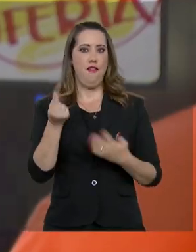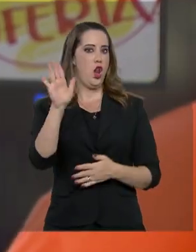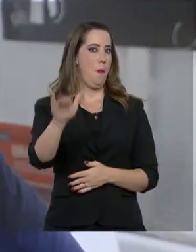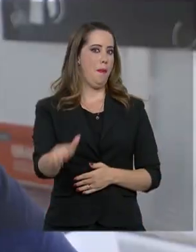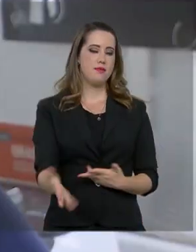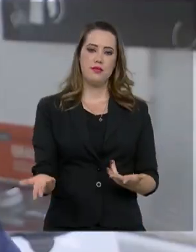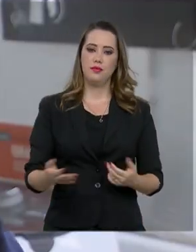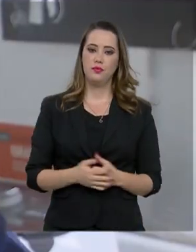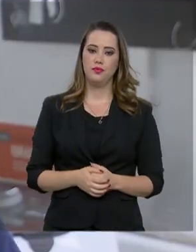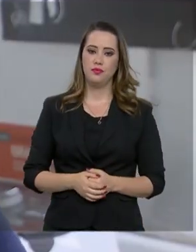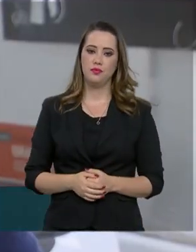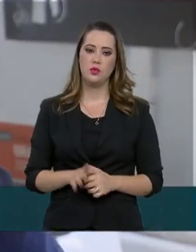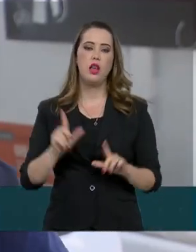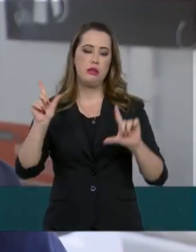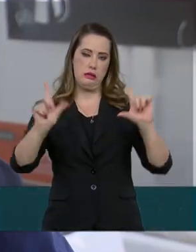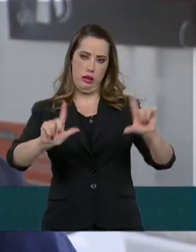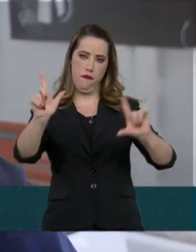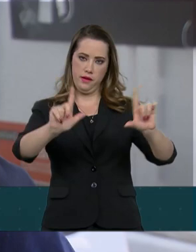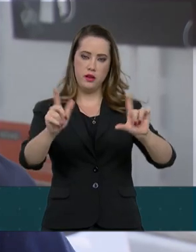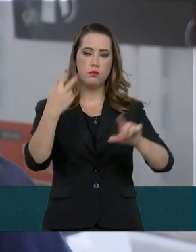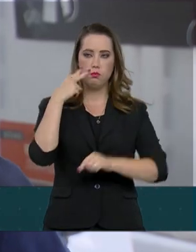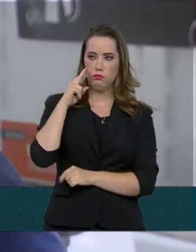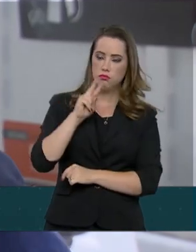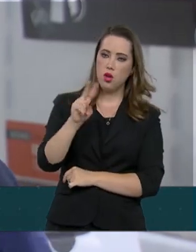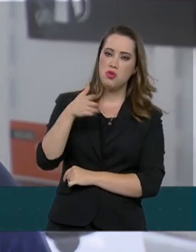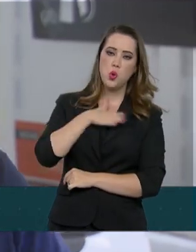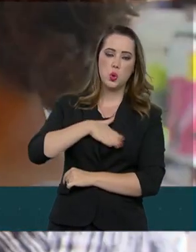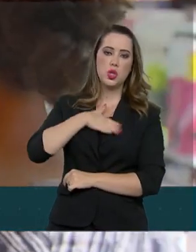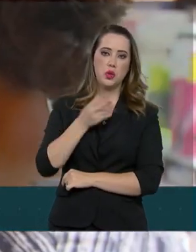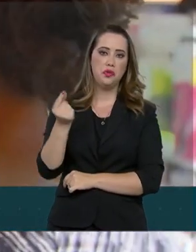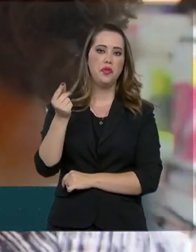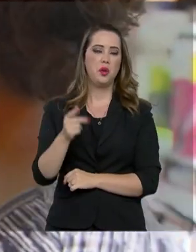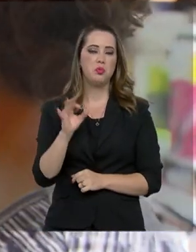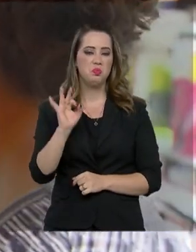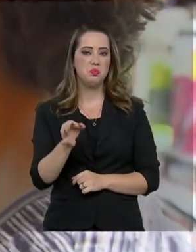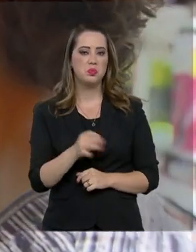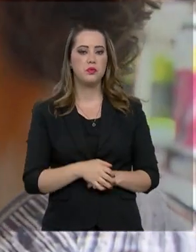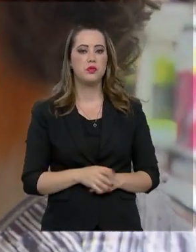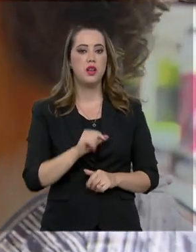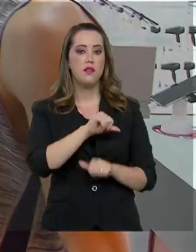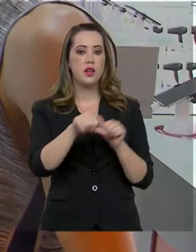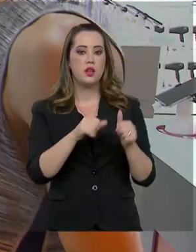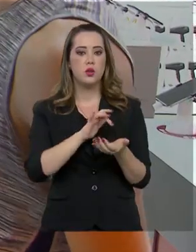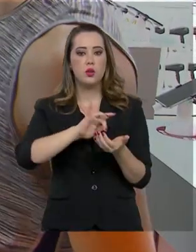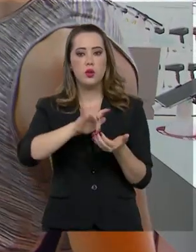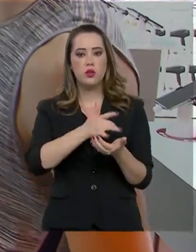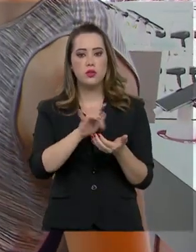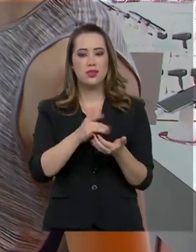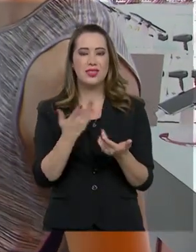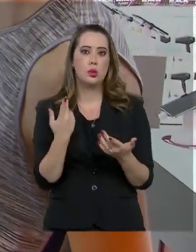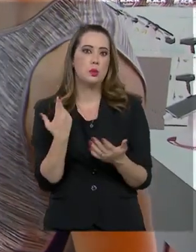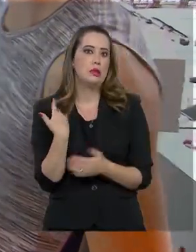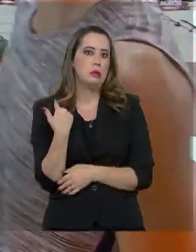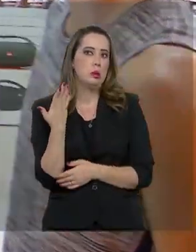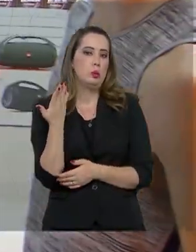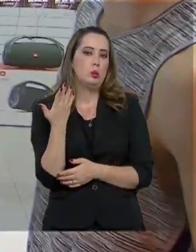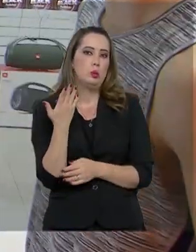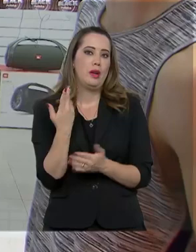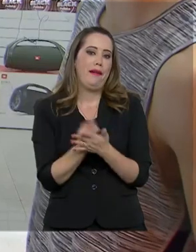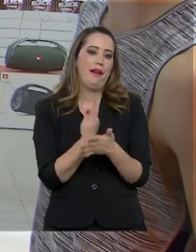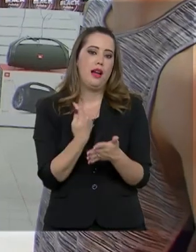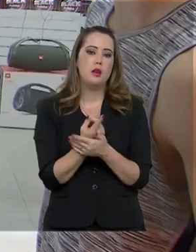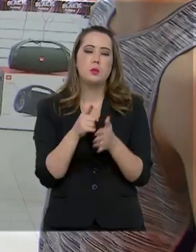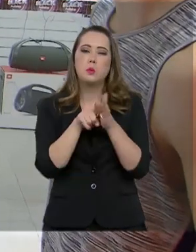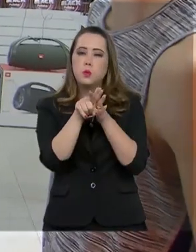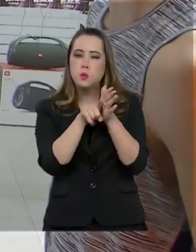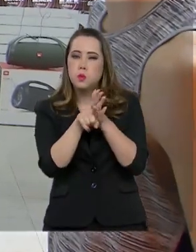pelo menos a tv sp vesa gostando bastante pedro vai trocar o celular e para não fazer mal negócio está